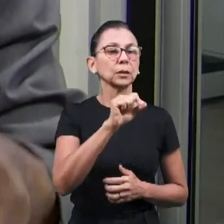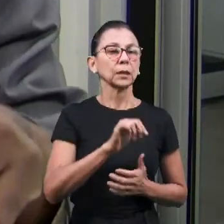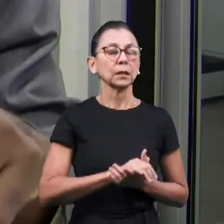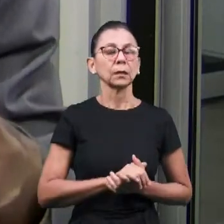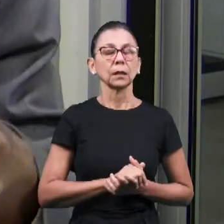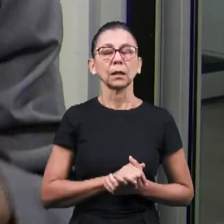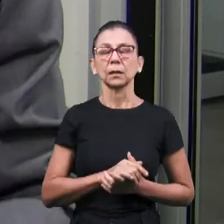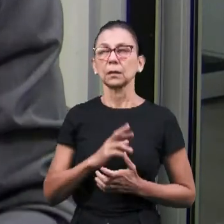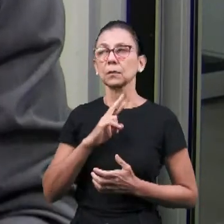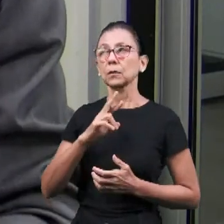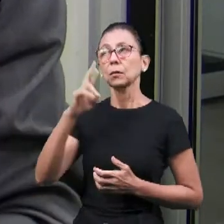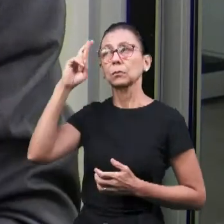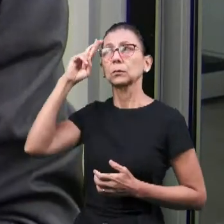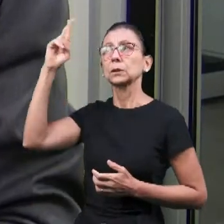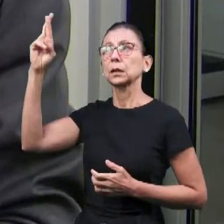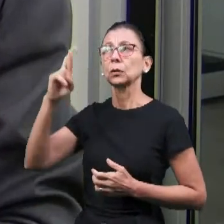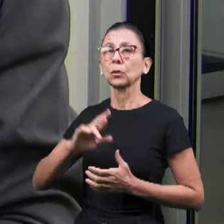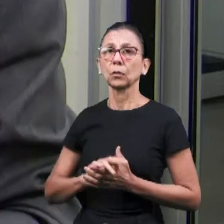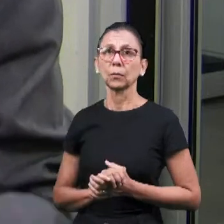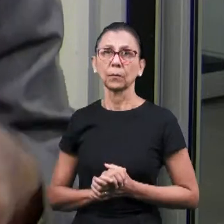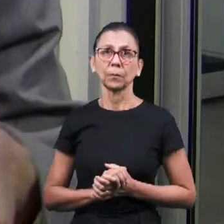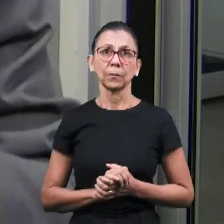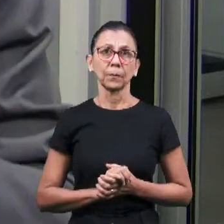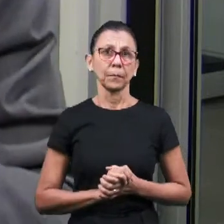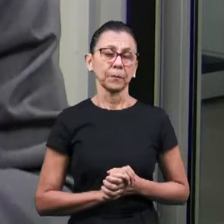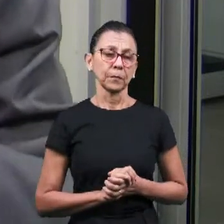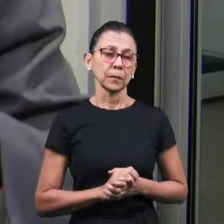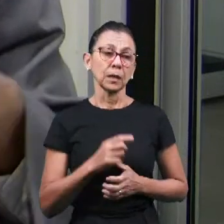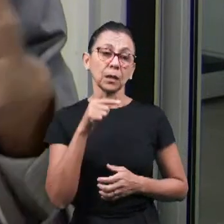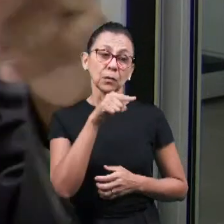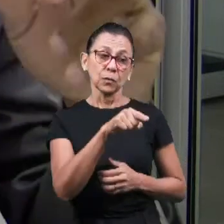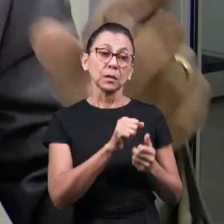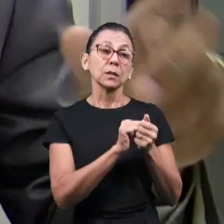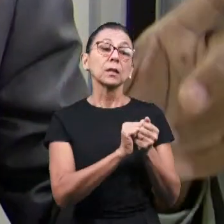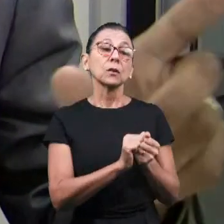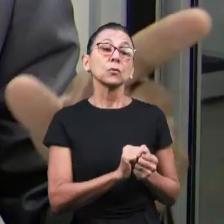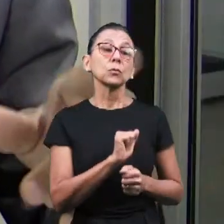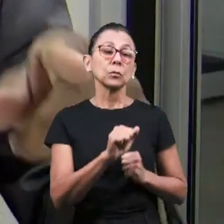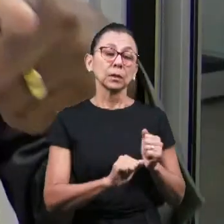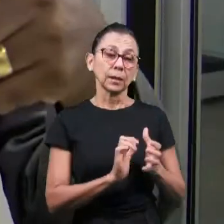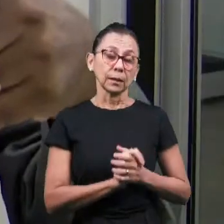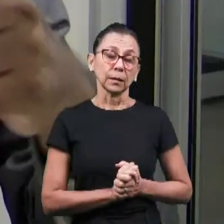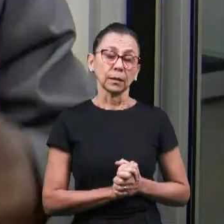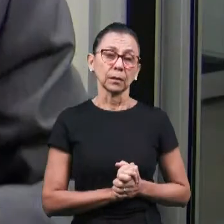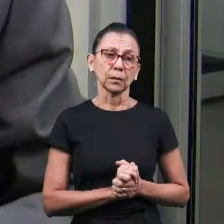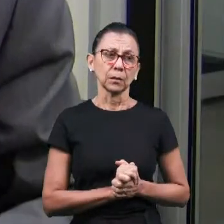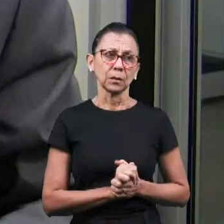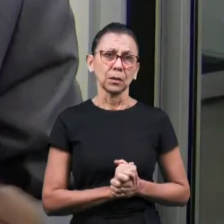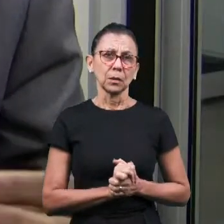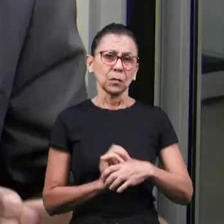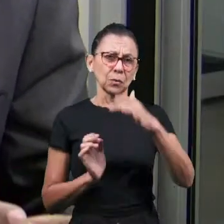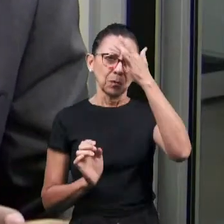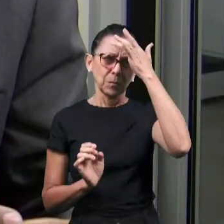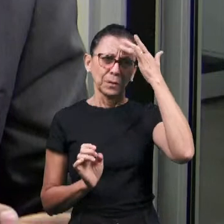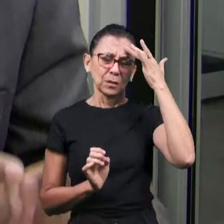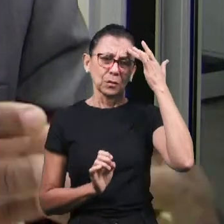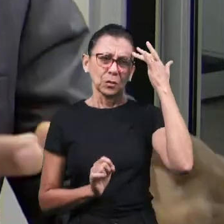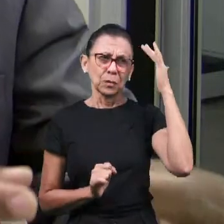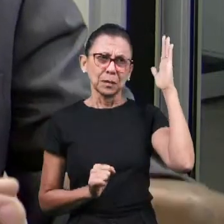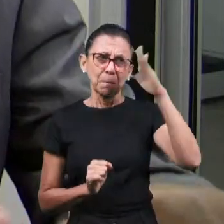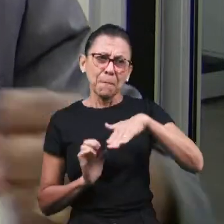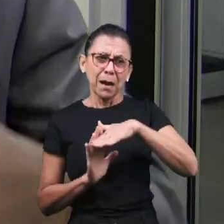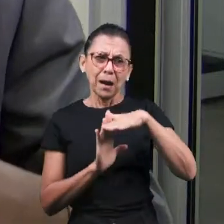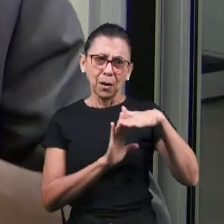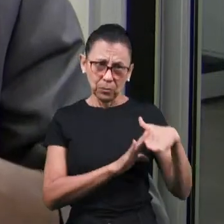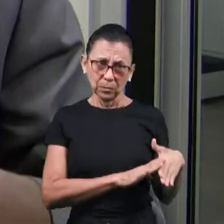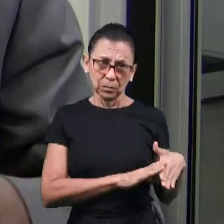Então, você está no meio de quem? De homens maus. O texto diz: faltam homens benignos na terra. Você entendeu onde você estava? Você